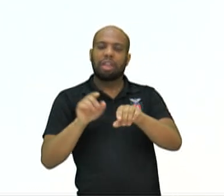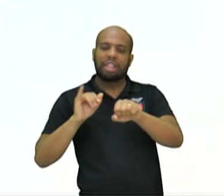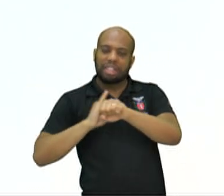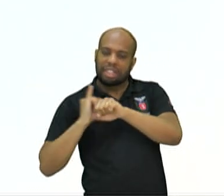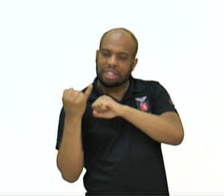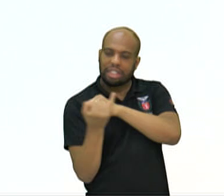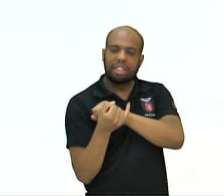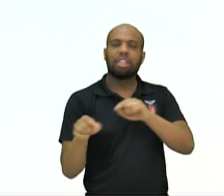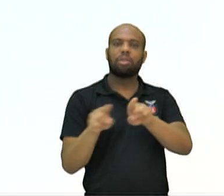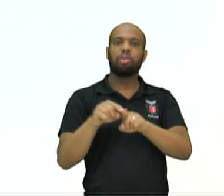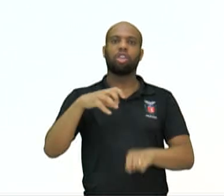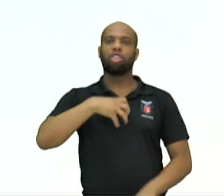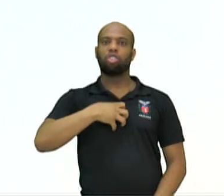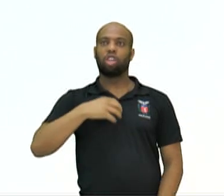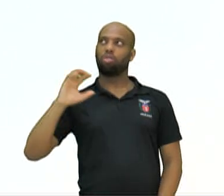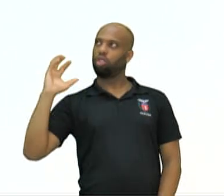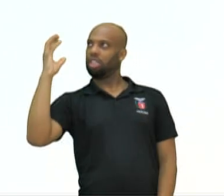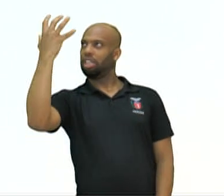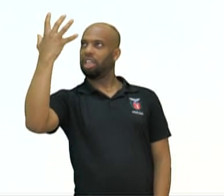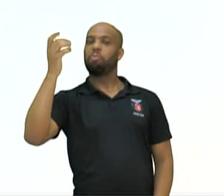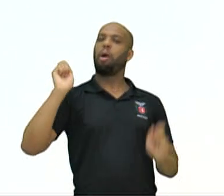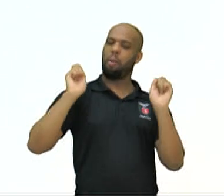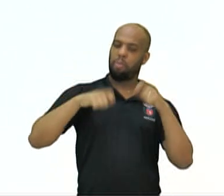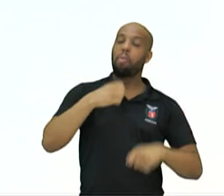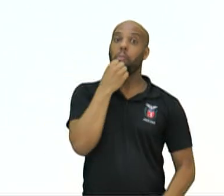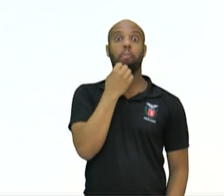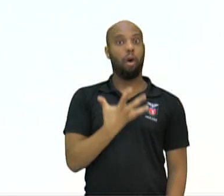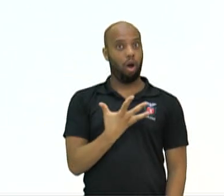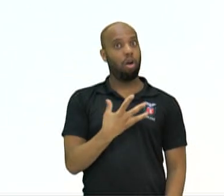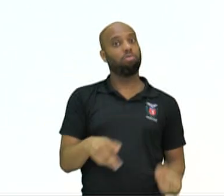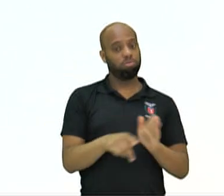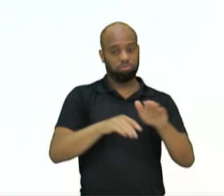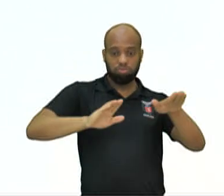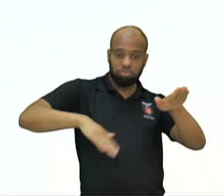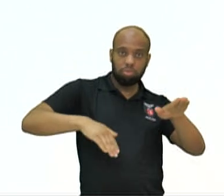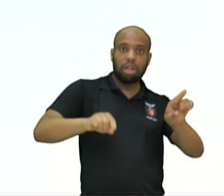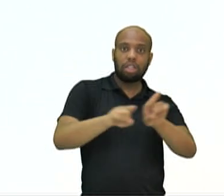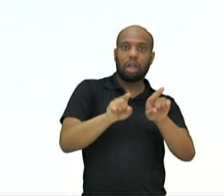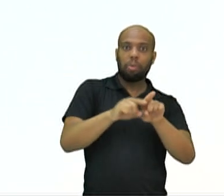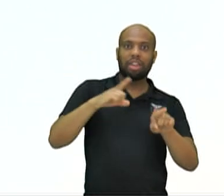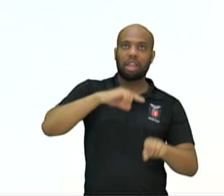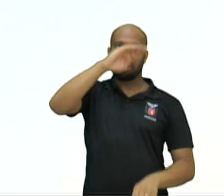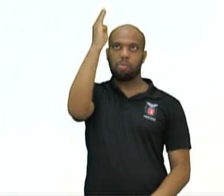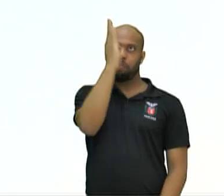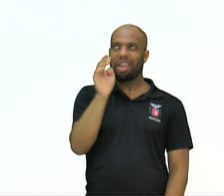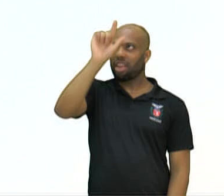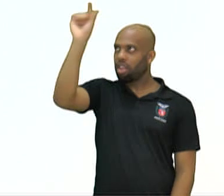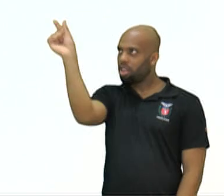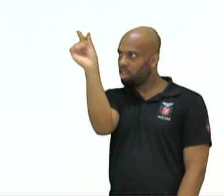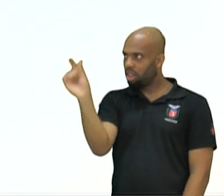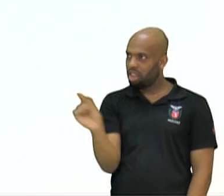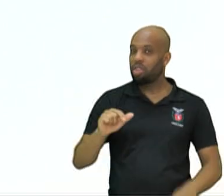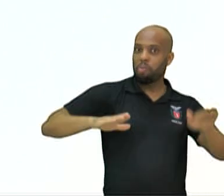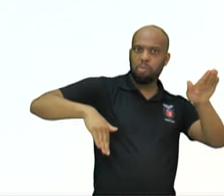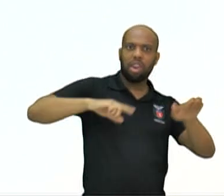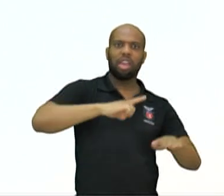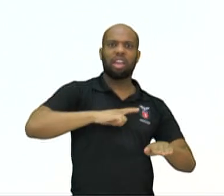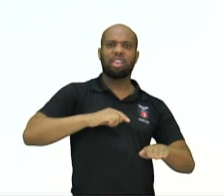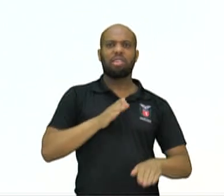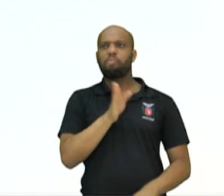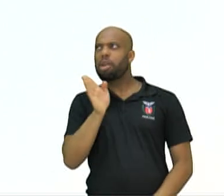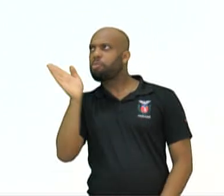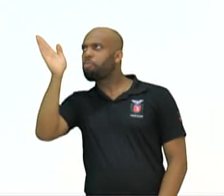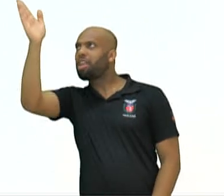clima especialmente favorável. Na costa litorânea do Brasil, não faltam opções